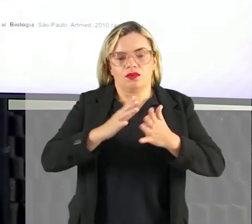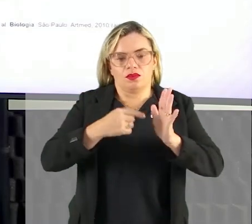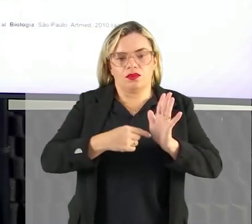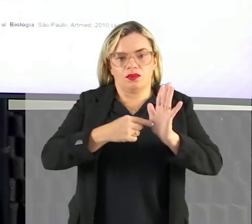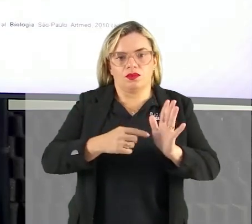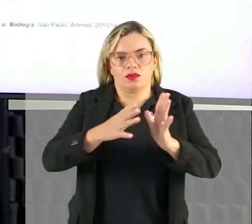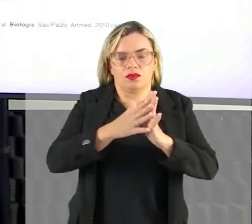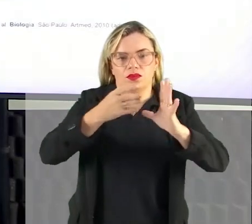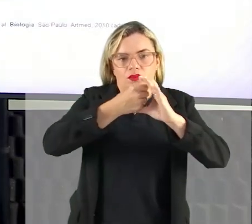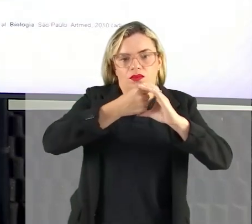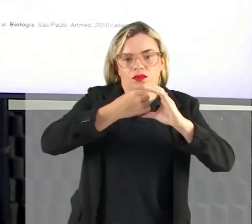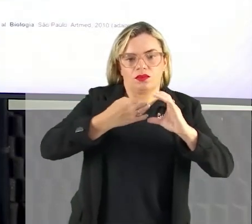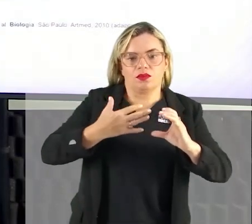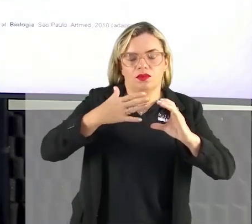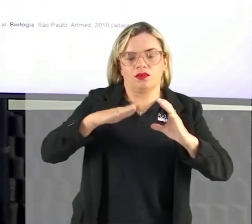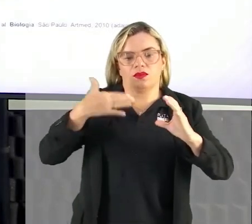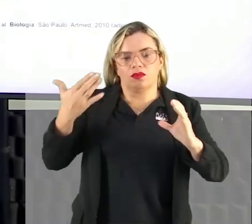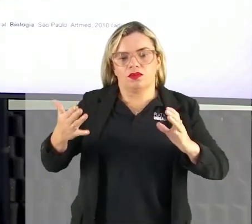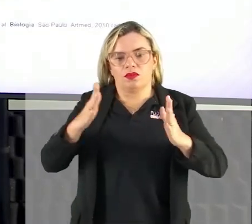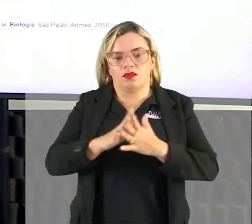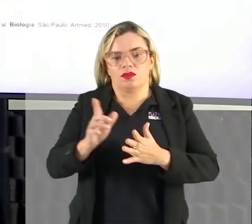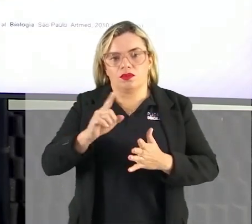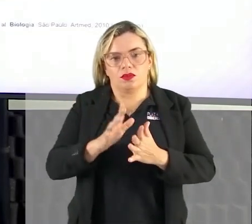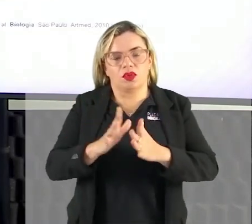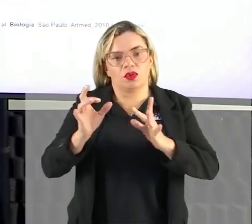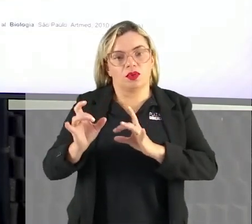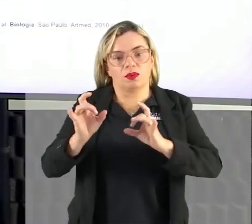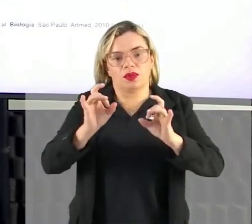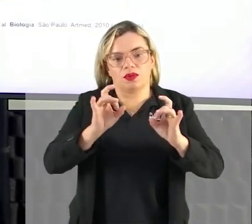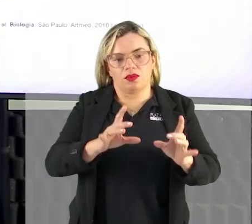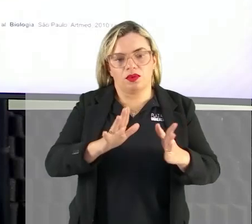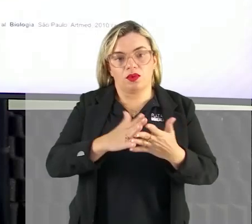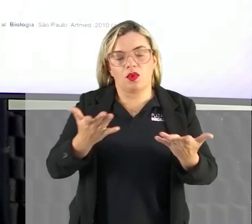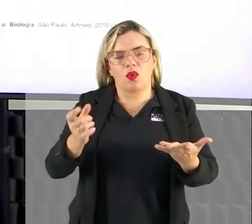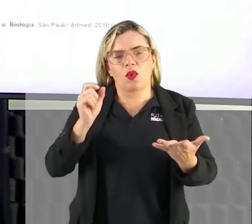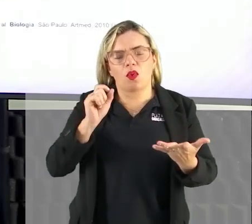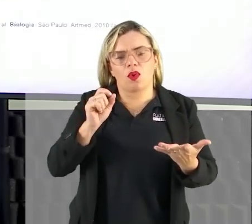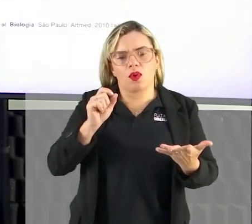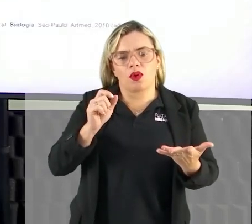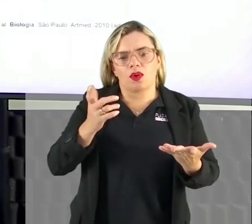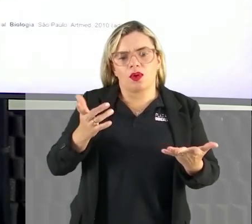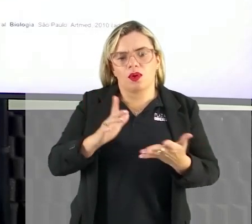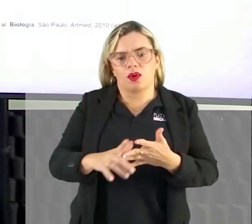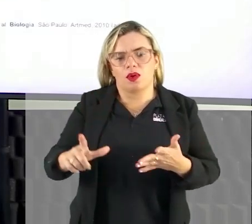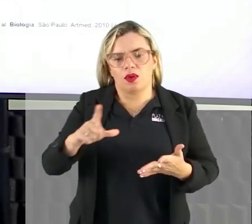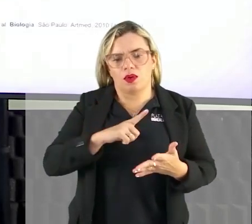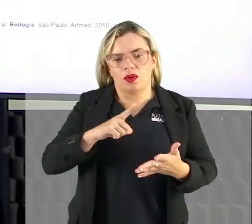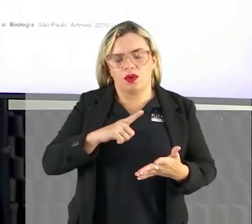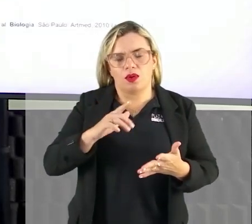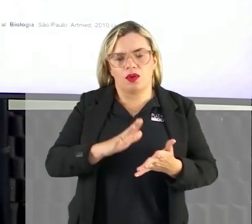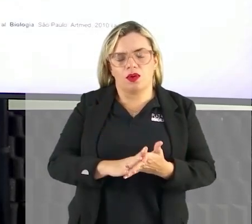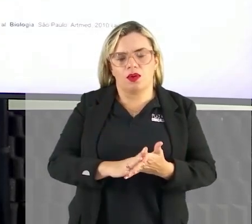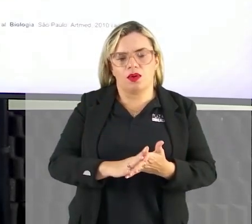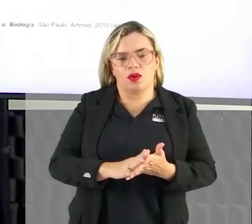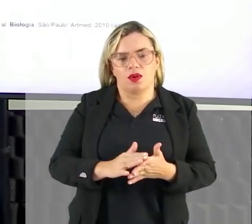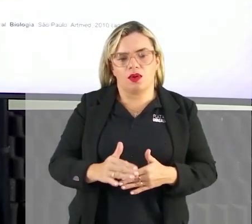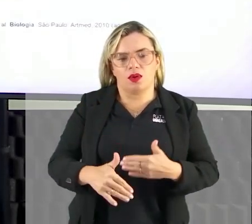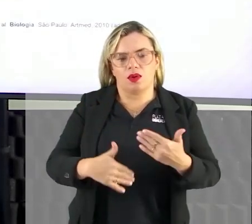trazendo características, né? Não especificou aqui. Então, aqui a gente tem aqui a linha do tempo,